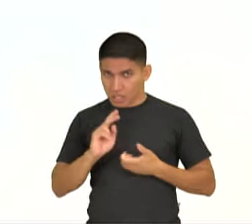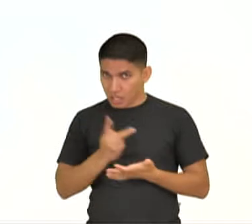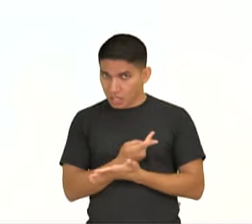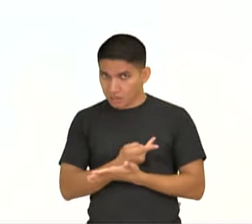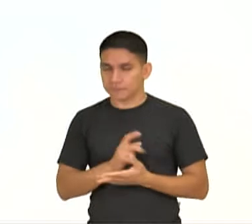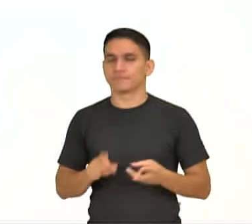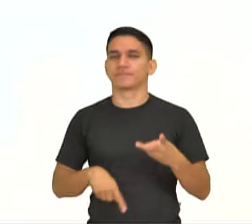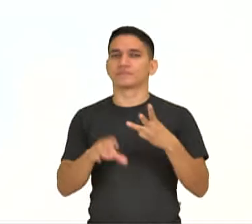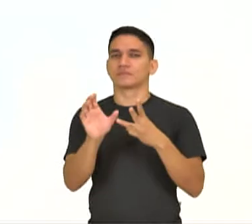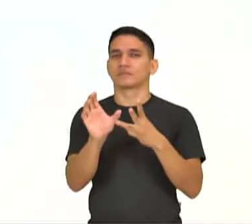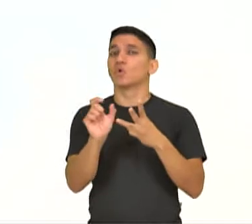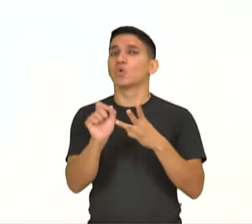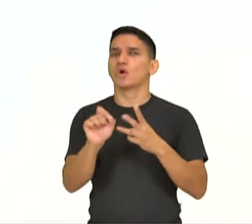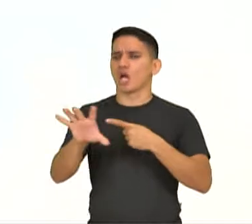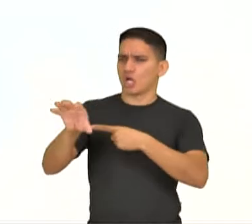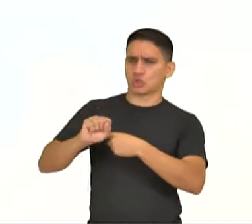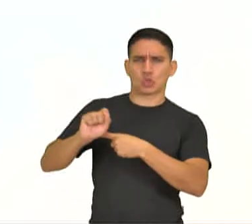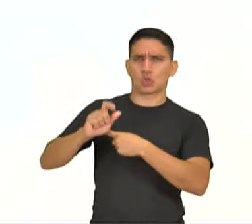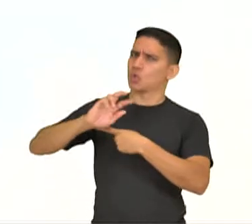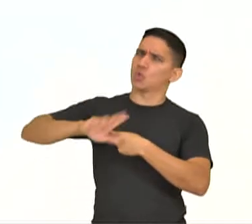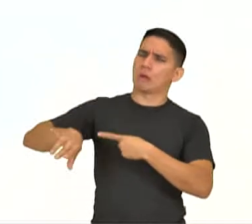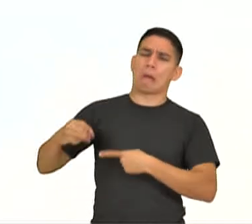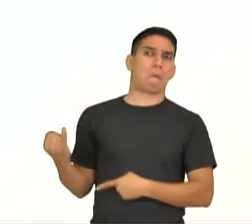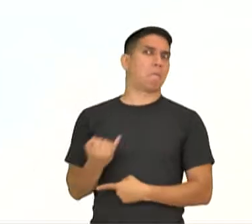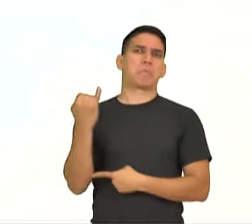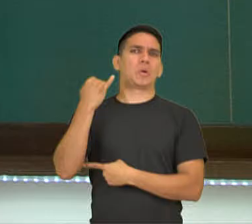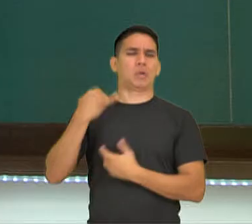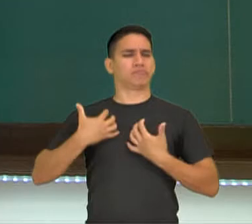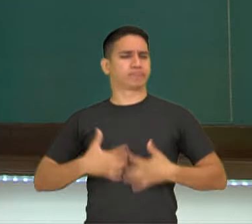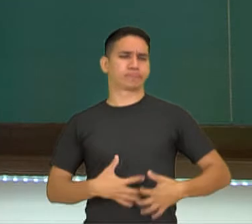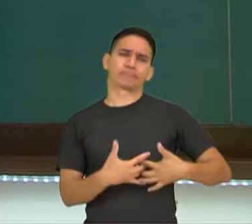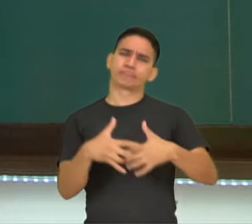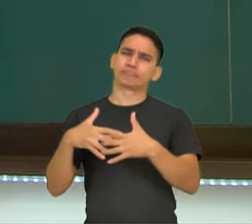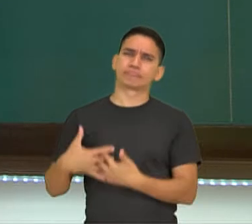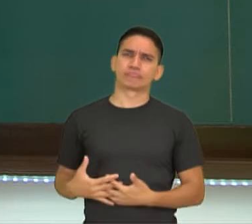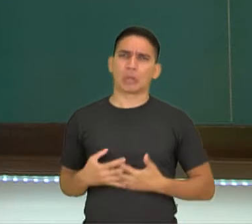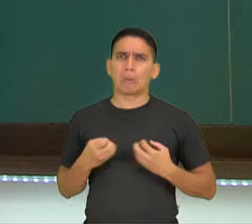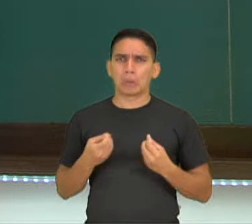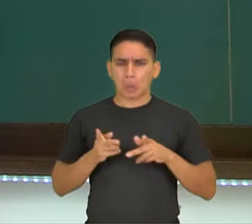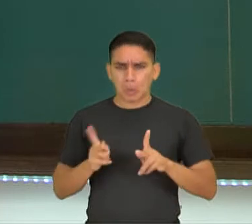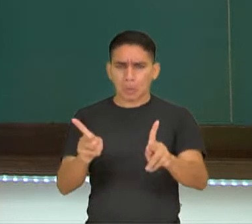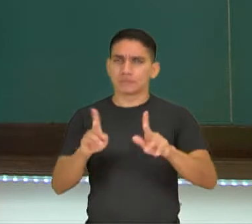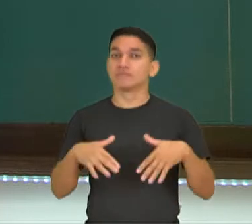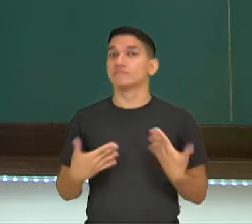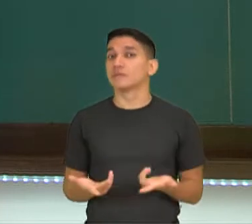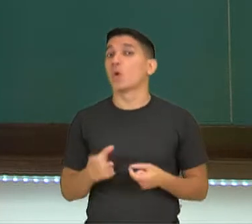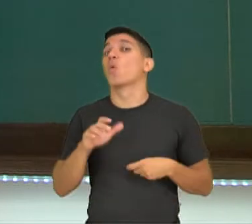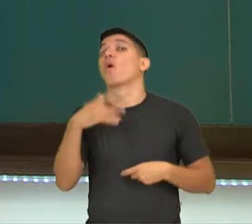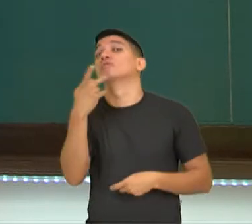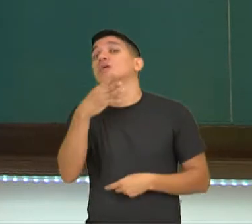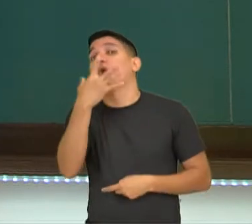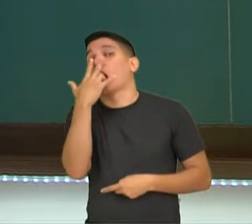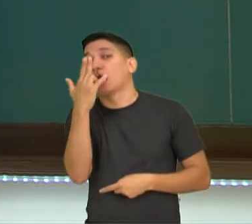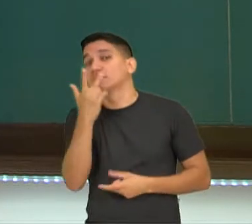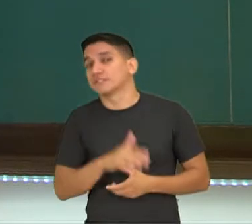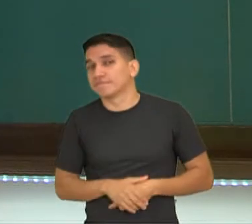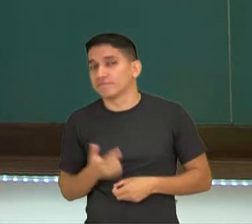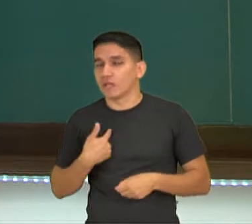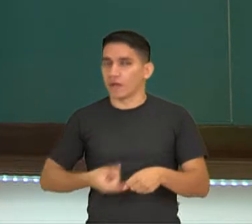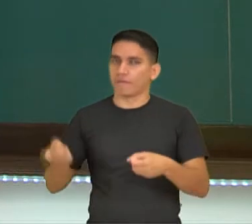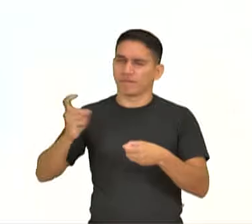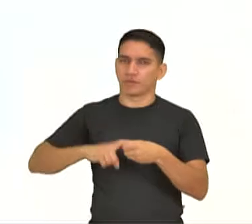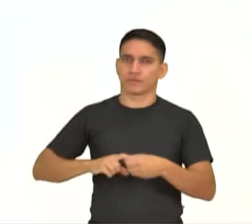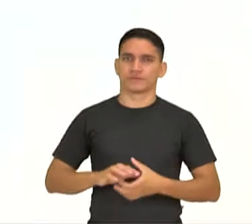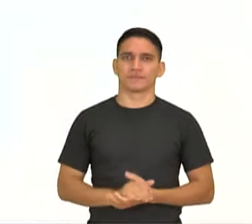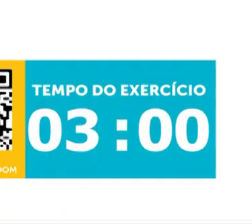sódio não é um dos minerais mais importantes para o bom funcionamento do corpo. E daí? A, B ou C, o que você acha? Eu vou dar um tempinho e a gente